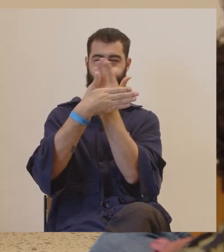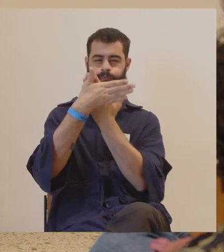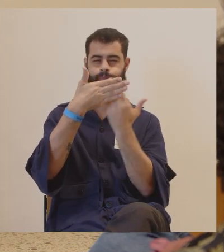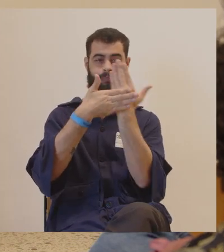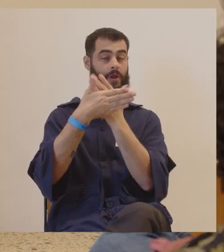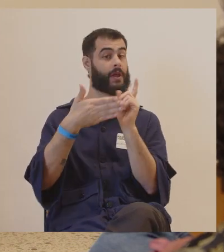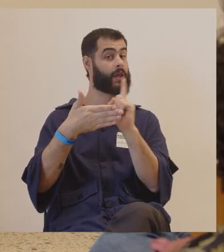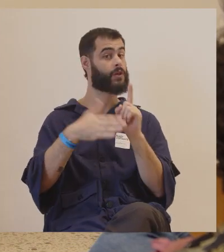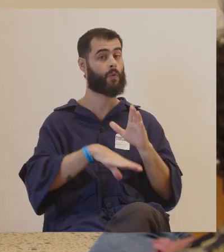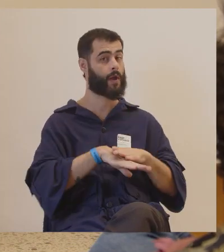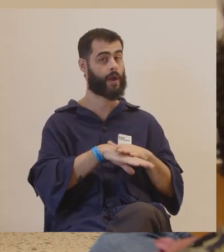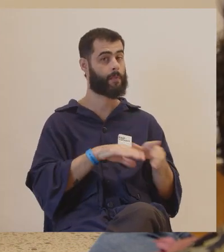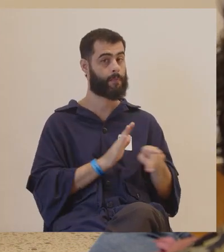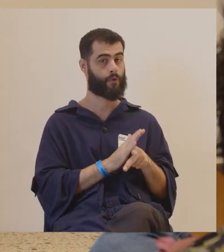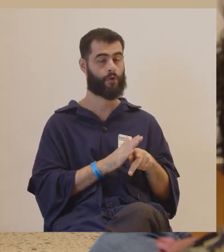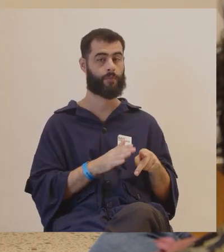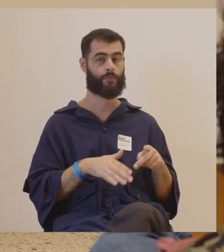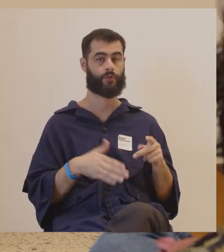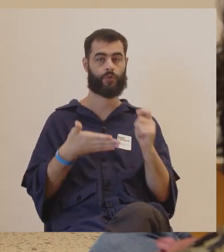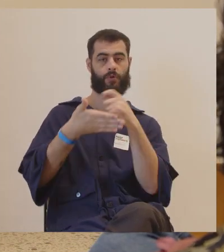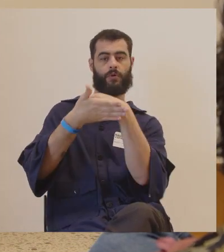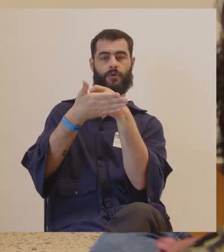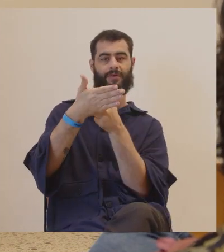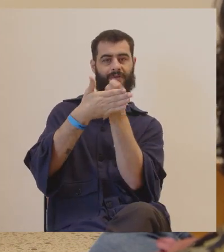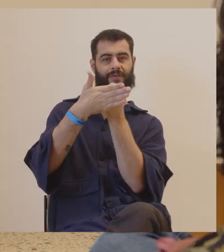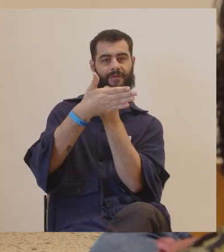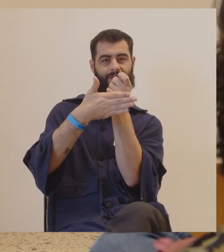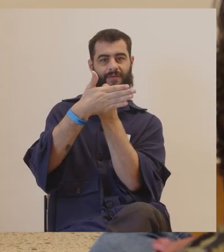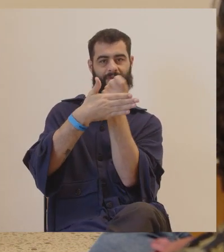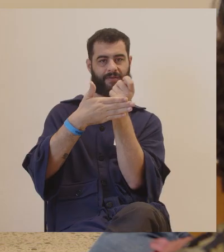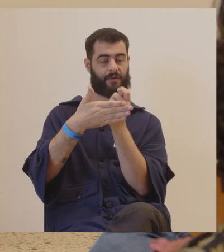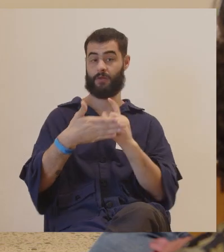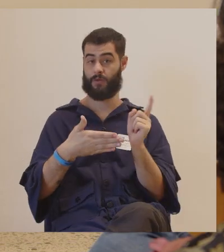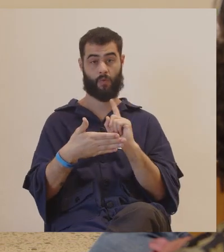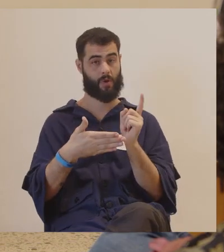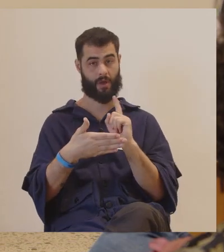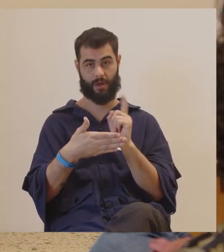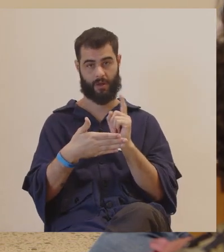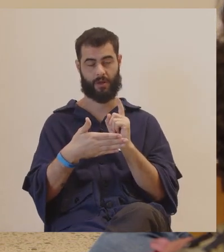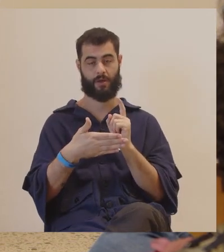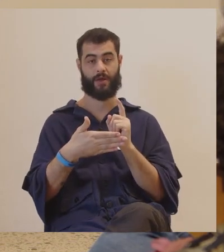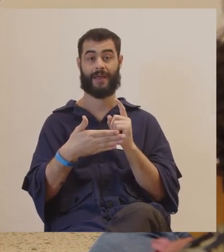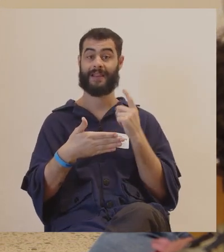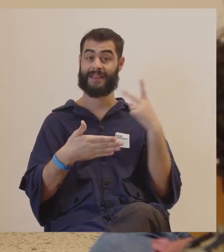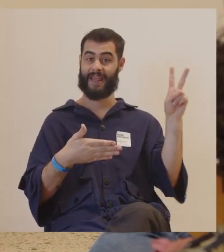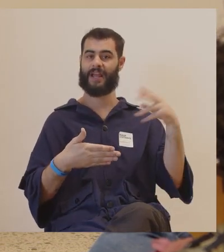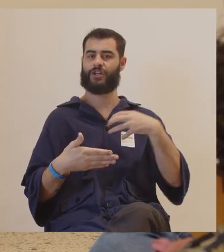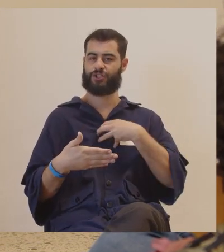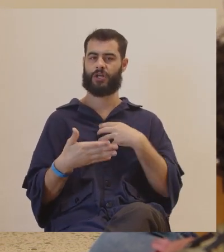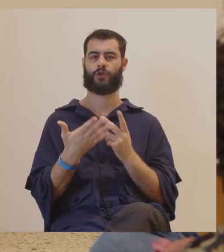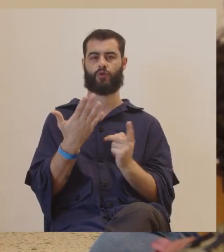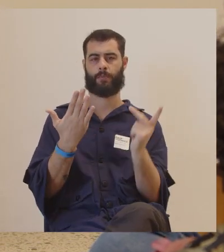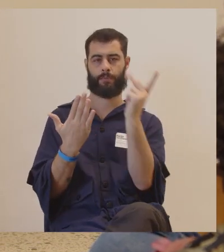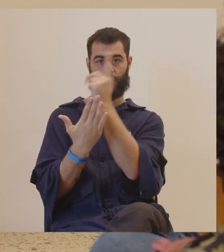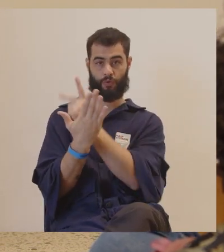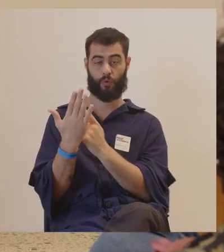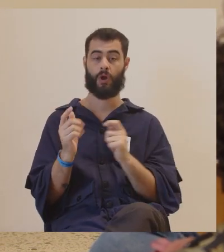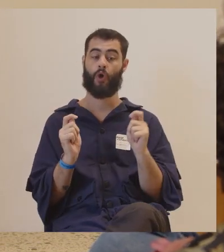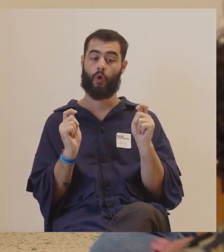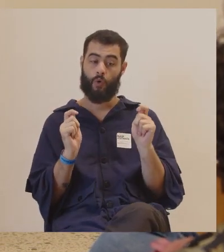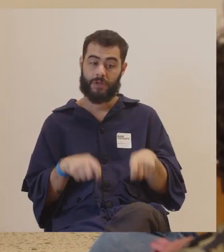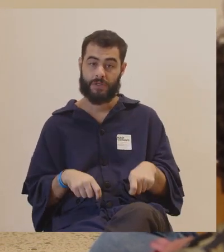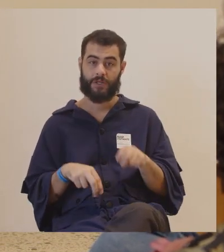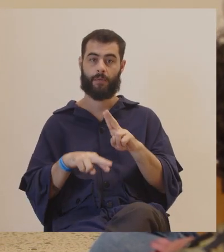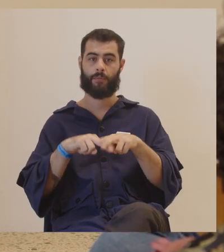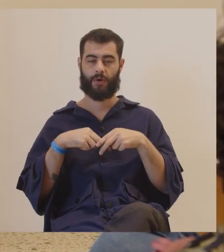do gesto com a espátula, porque vocês, quer dizer, A pintura impressionista não teria sido possível sem a pintura